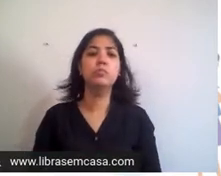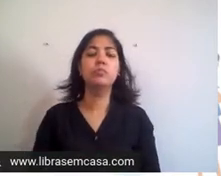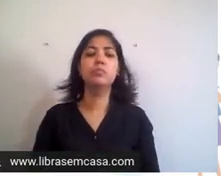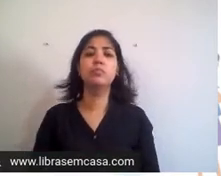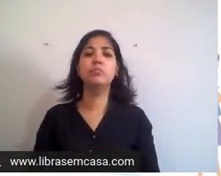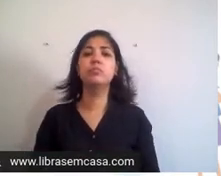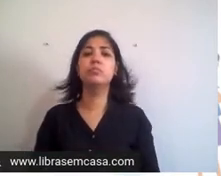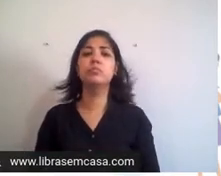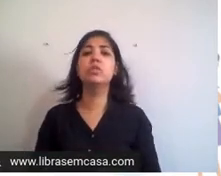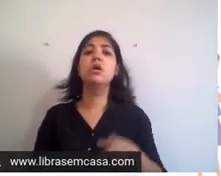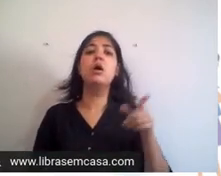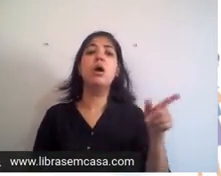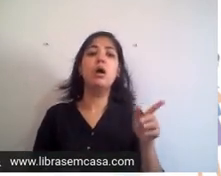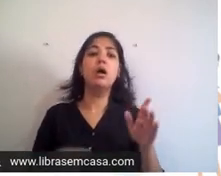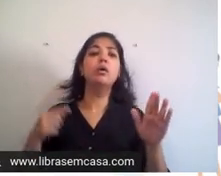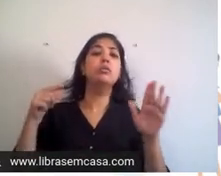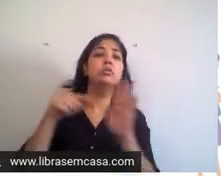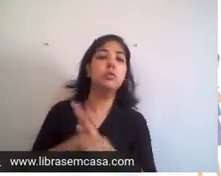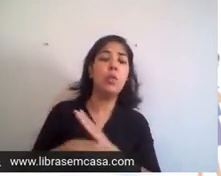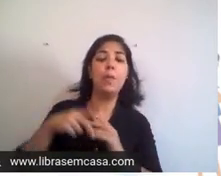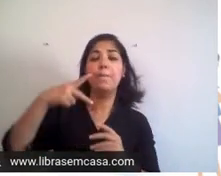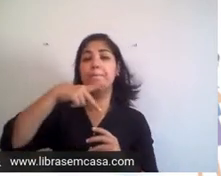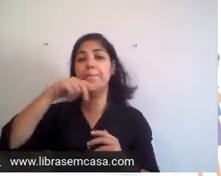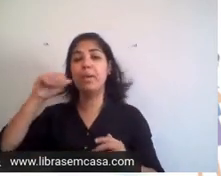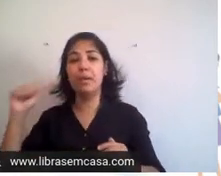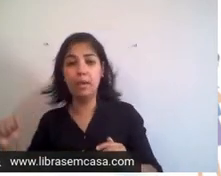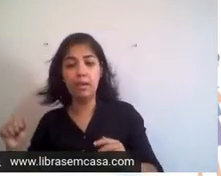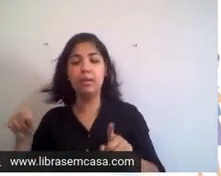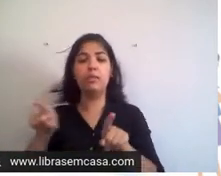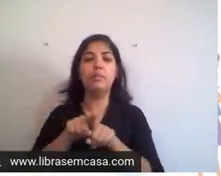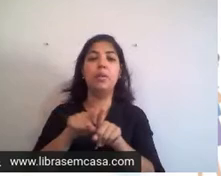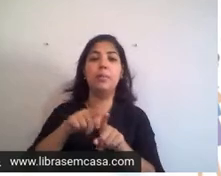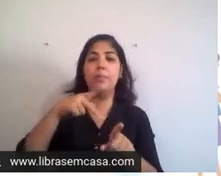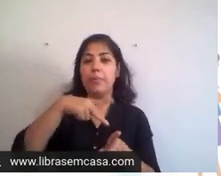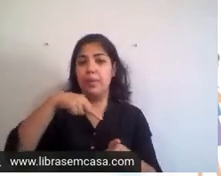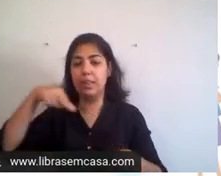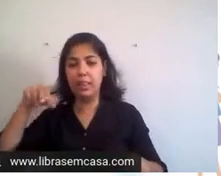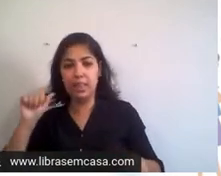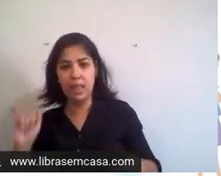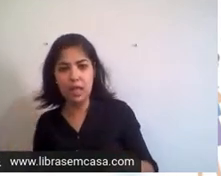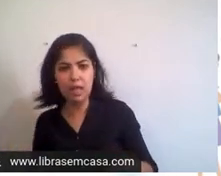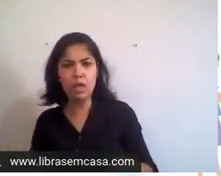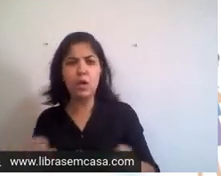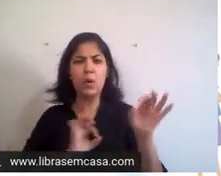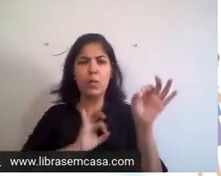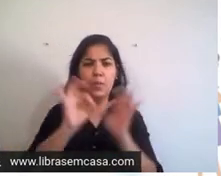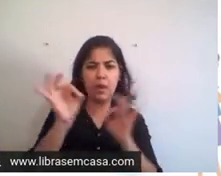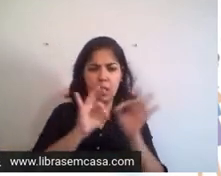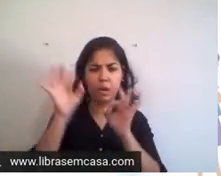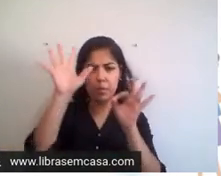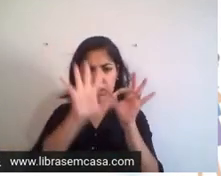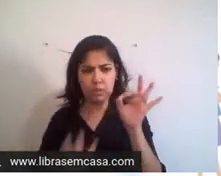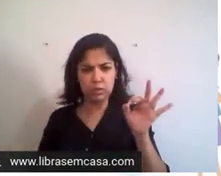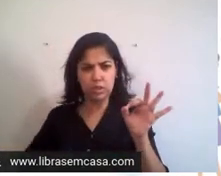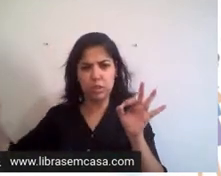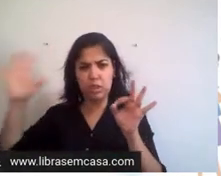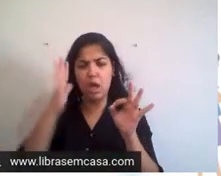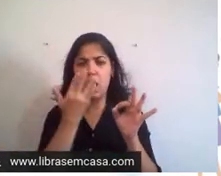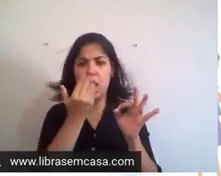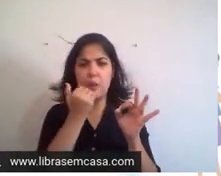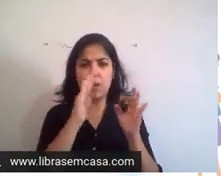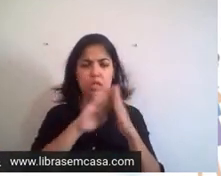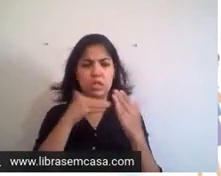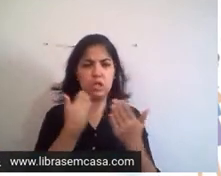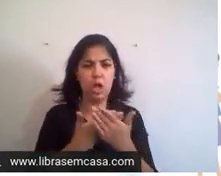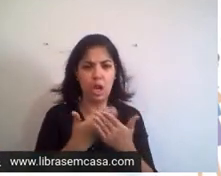à questão do PA e do PNAE, bom, o Programa Nacional de Alimentação Escolar, para ele poder